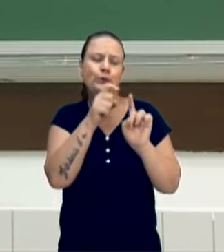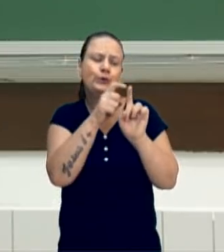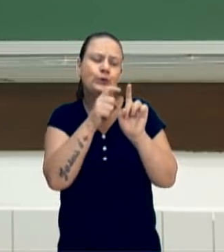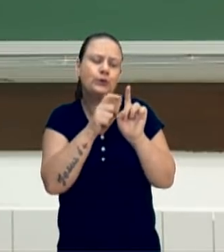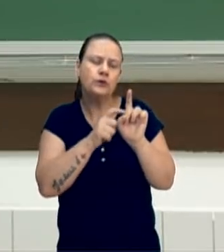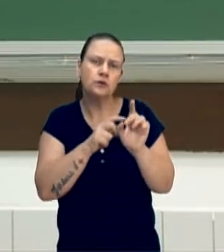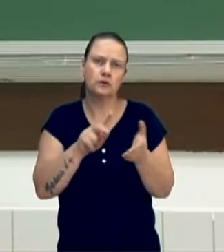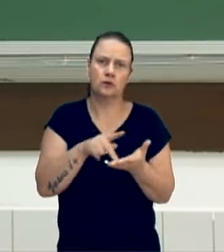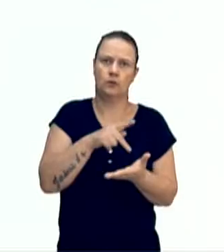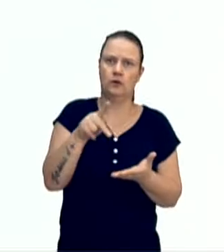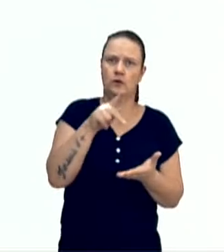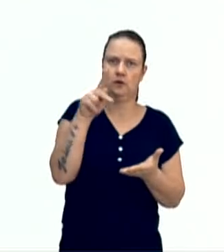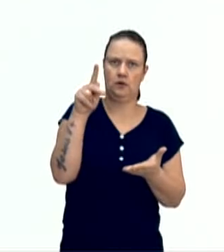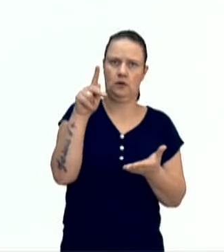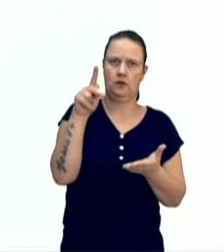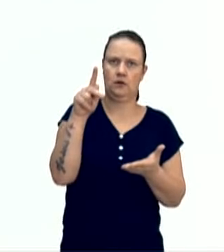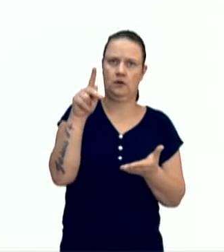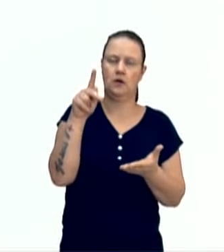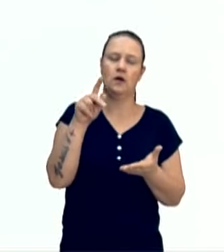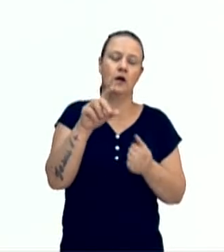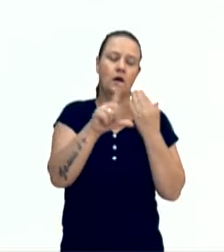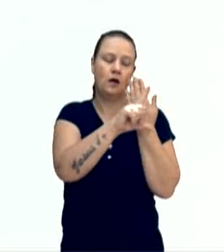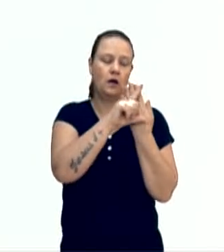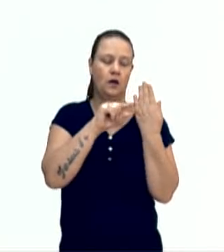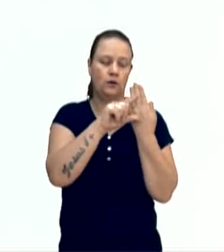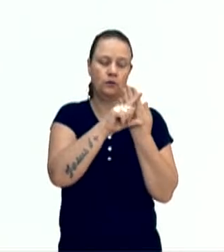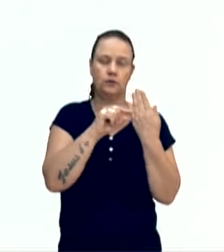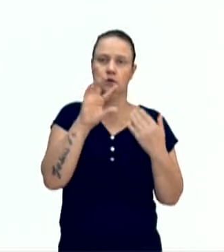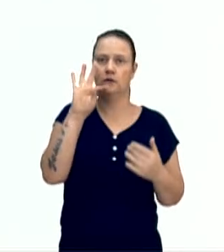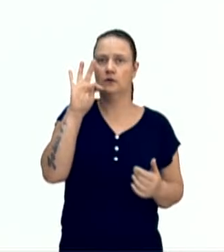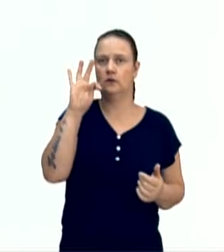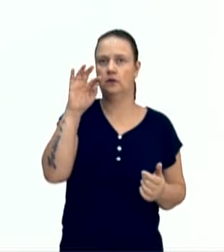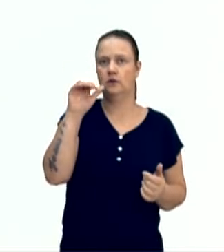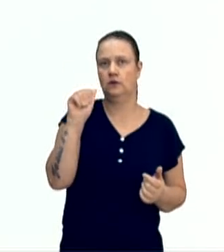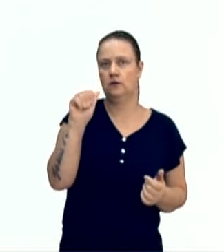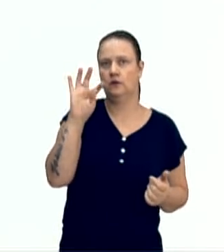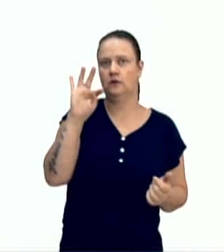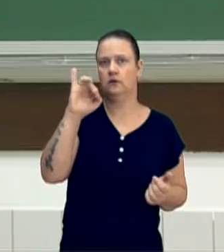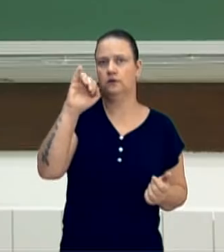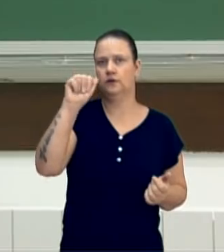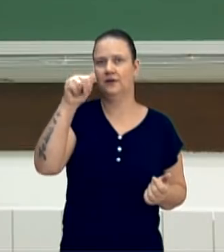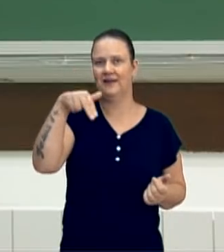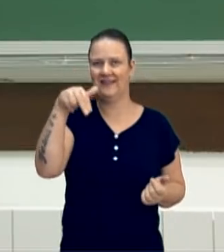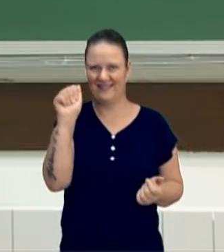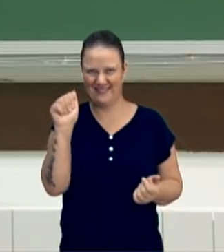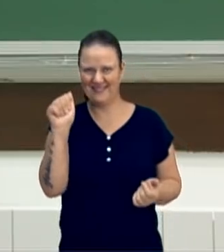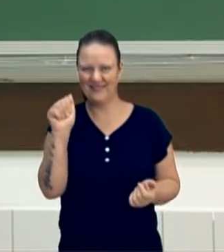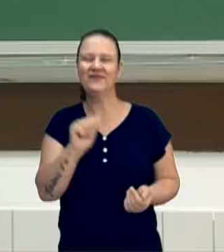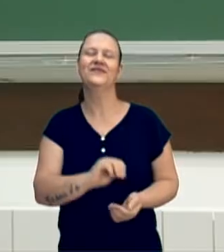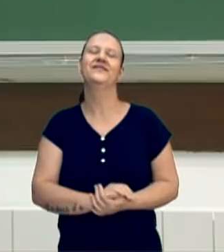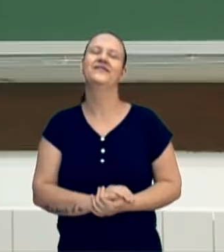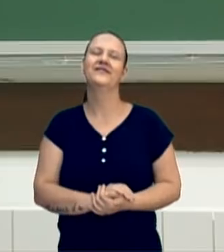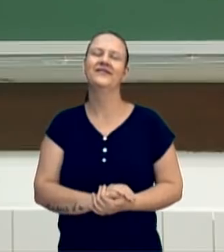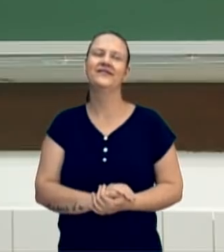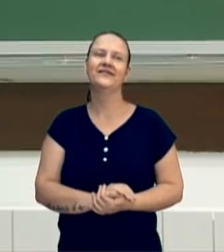poema da autora Tatiana Belink, que é a autora lá do Diversidade. Tudo bem?